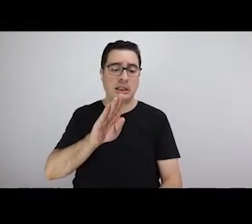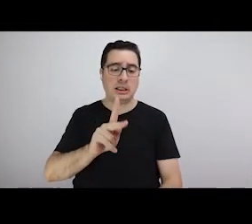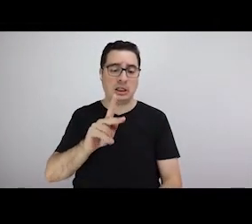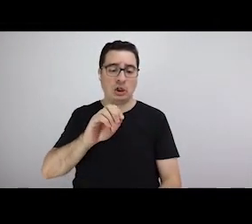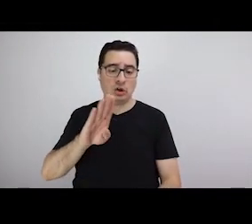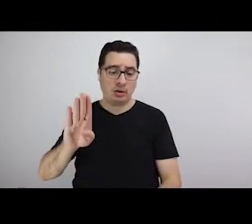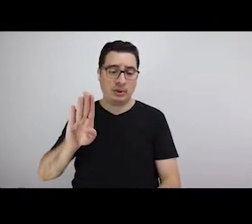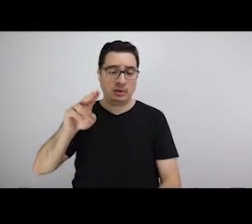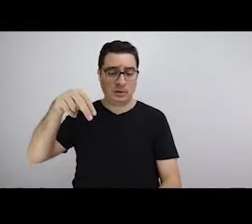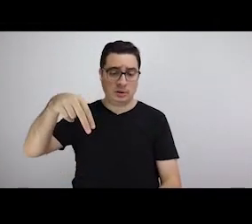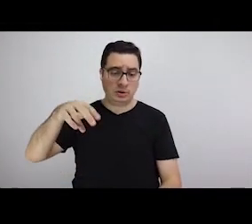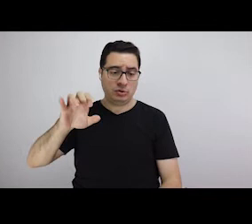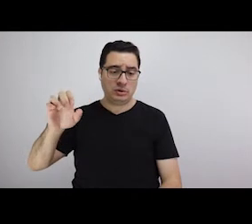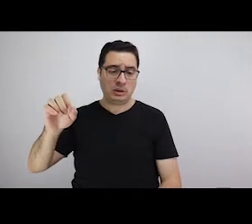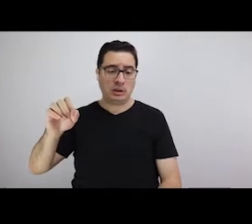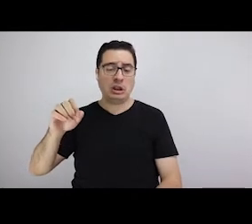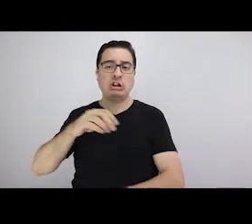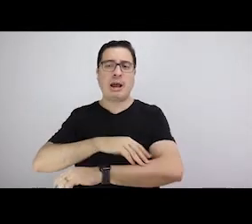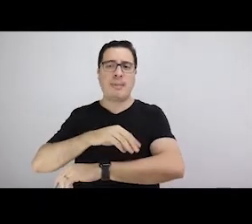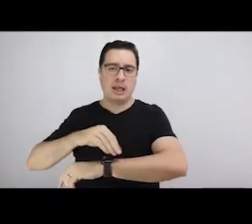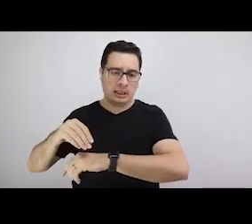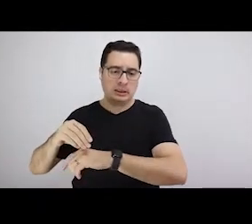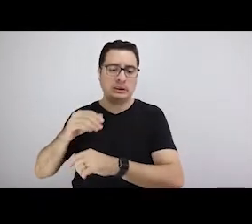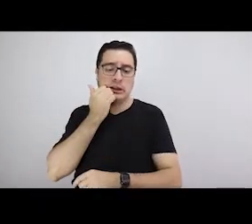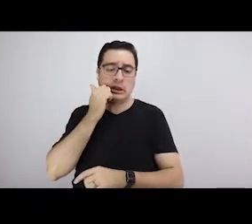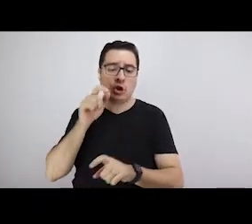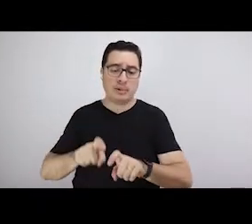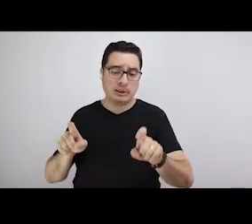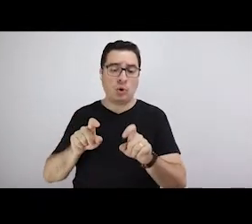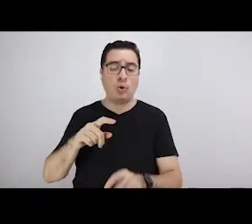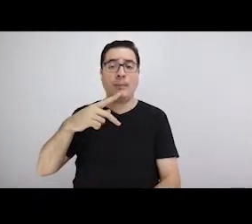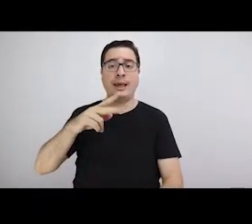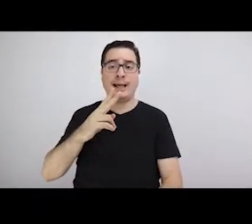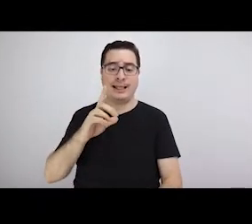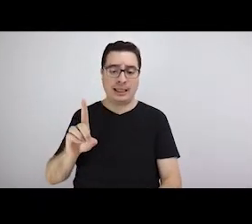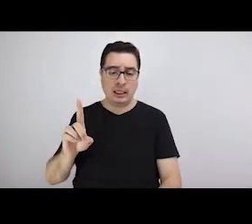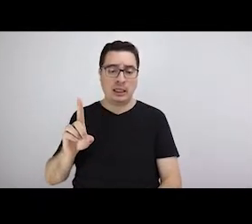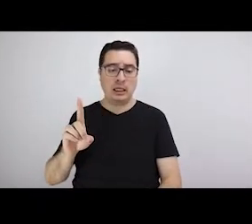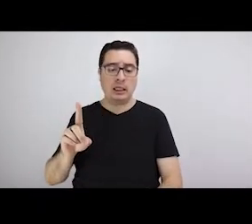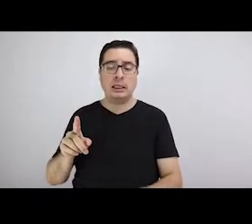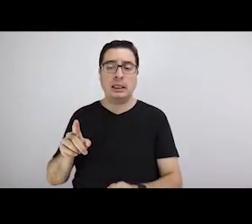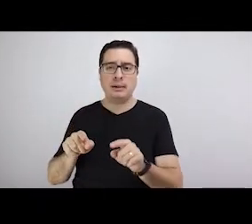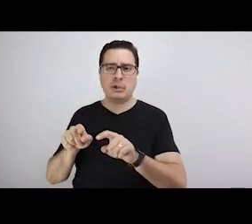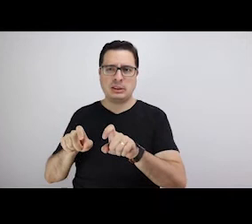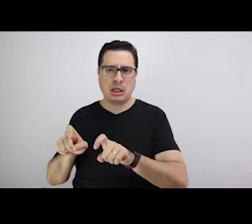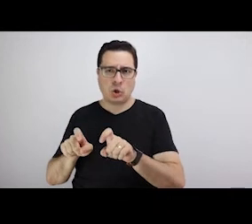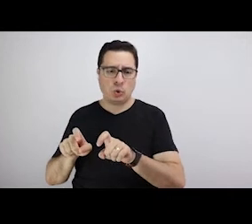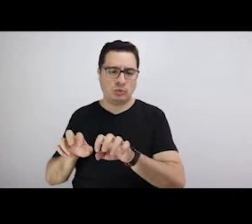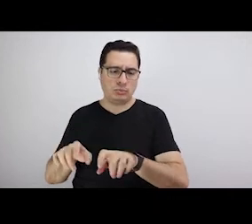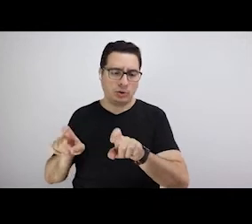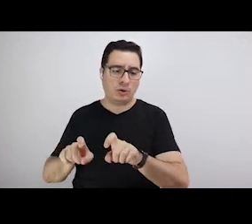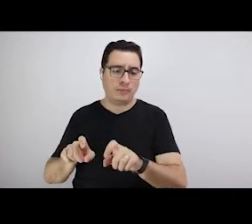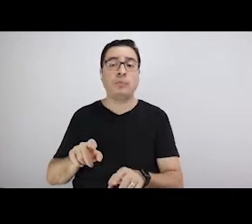é um dinamarquês, cientista da computação e tem PhD em interação homem-máquina. E o Rolf Molick,